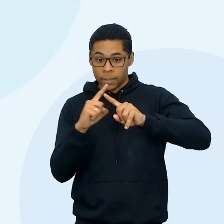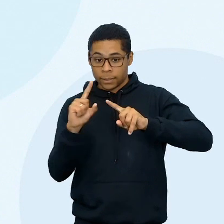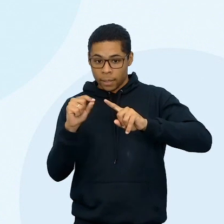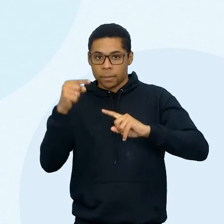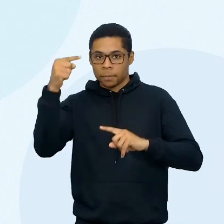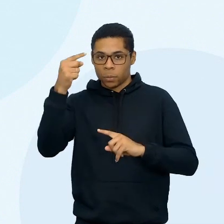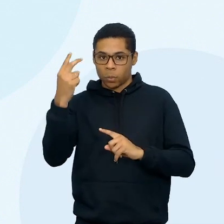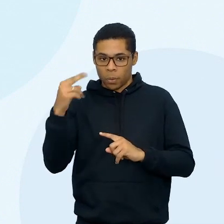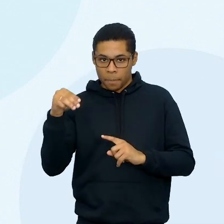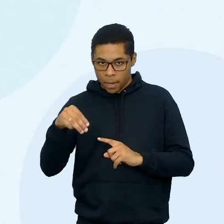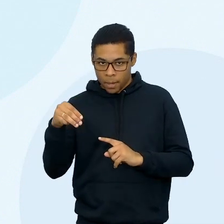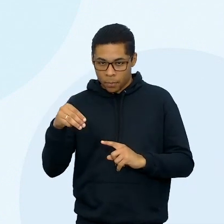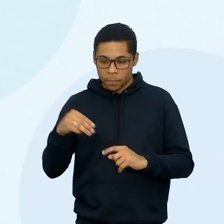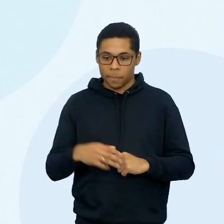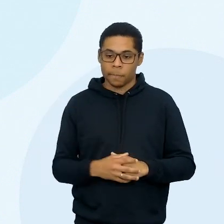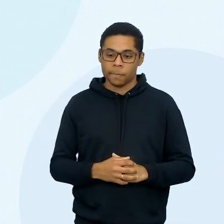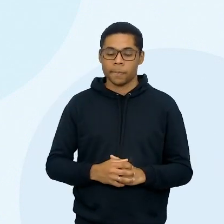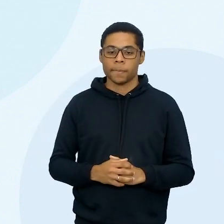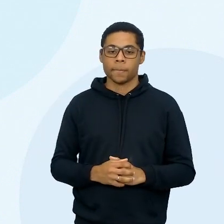metros,